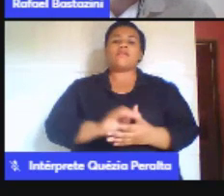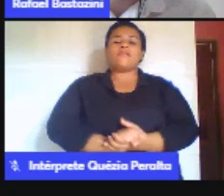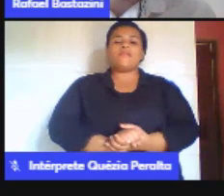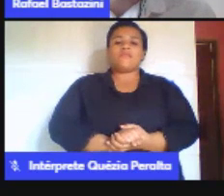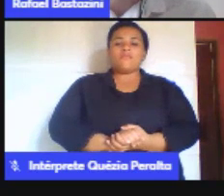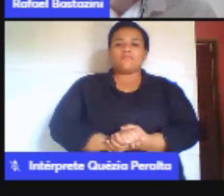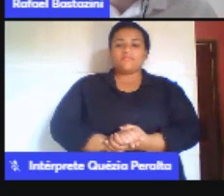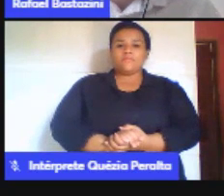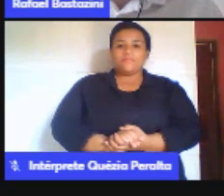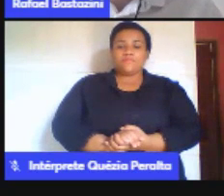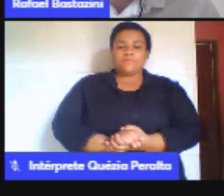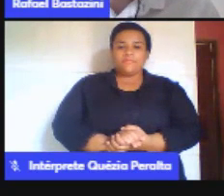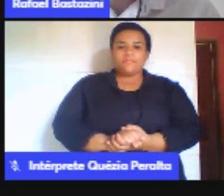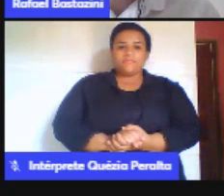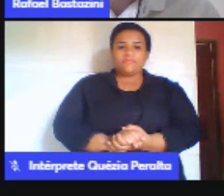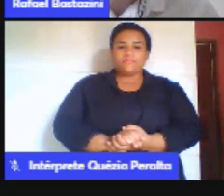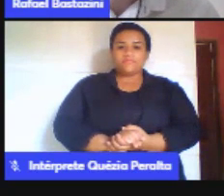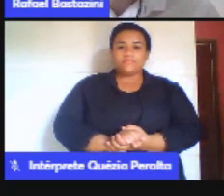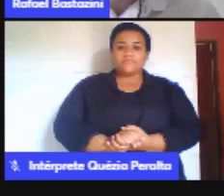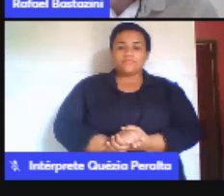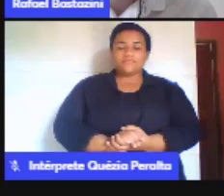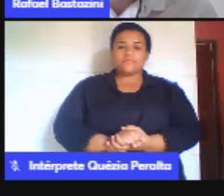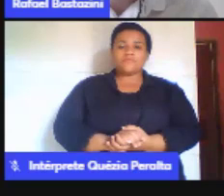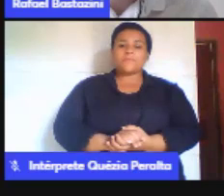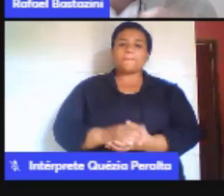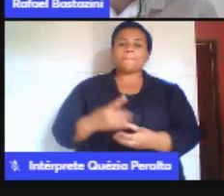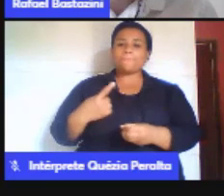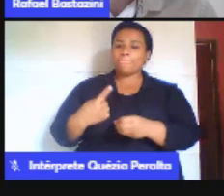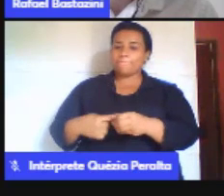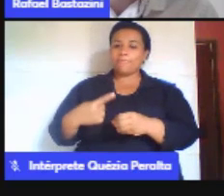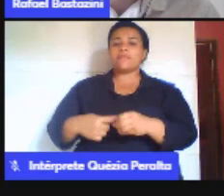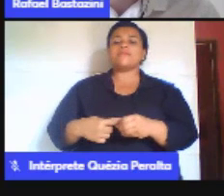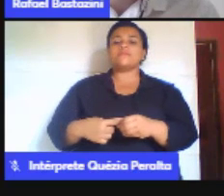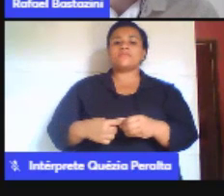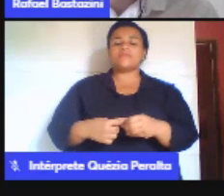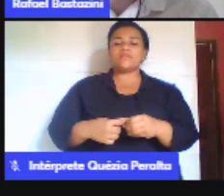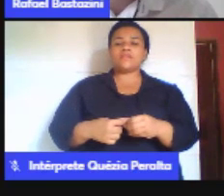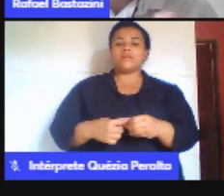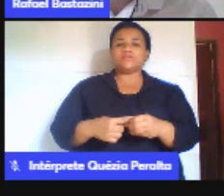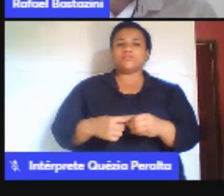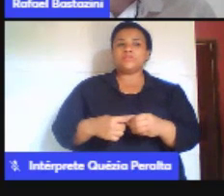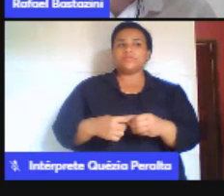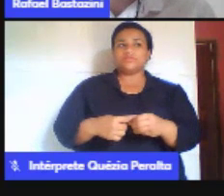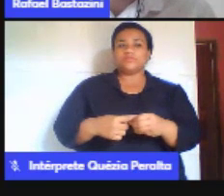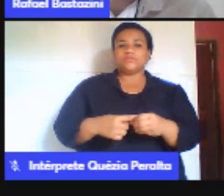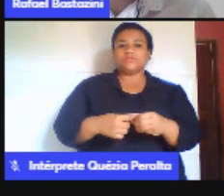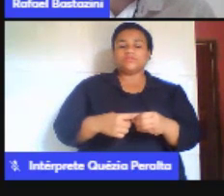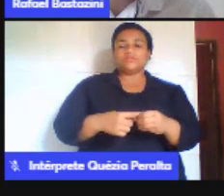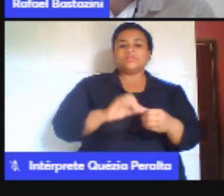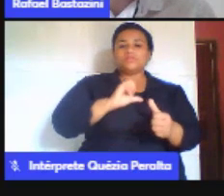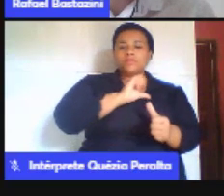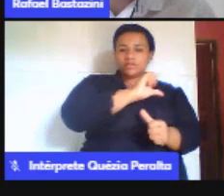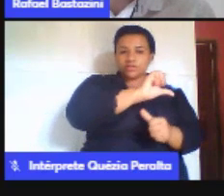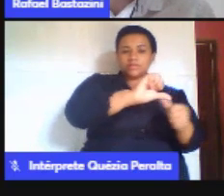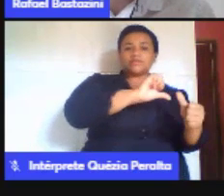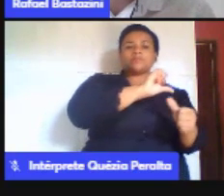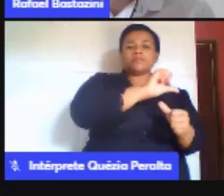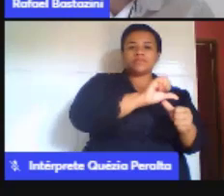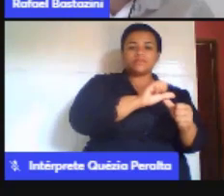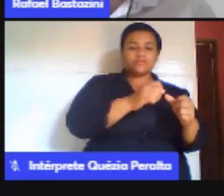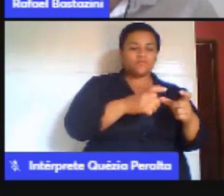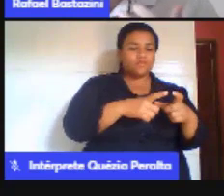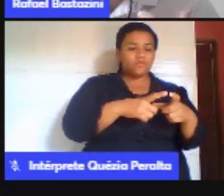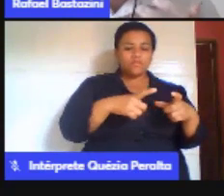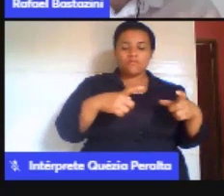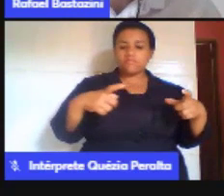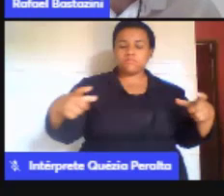da população. Nessas cidades que absorveram, e Campo Grande é o caso, absorveram esse grande contingente